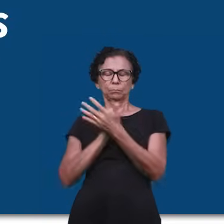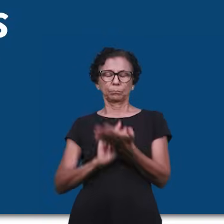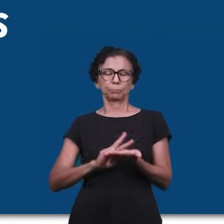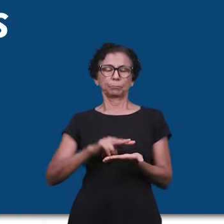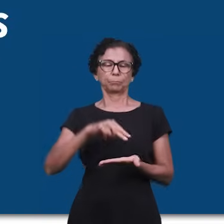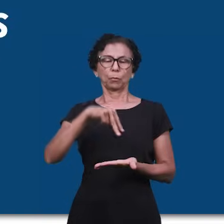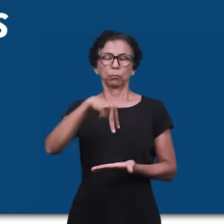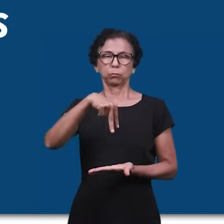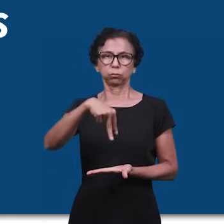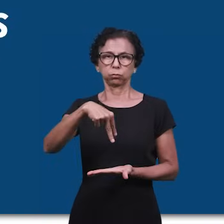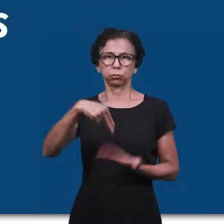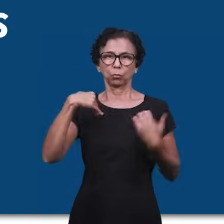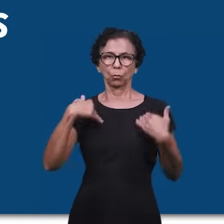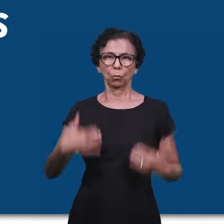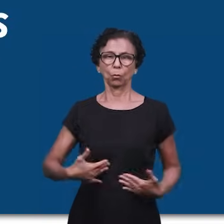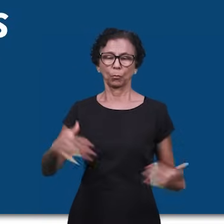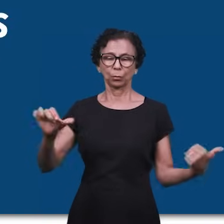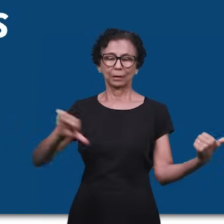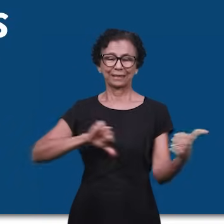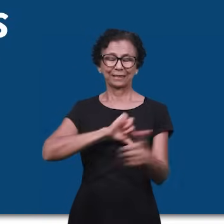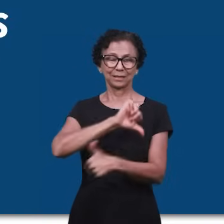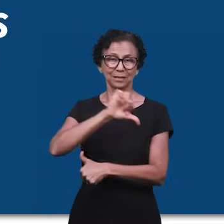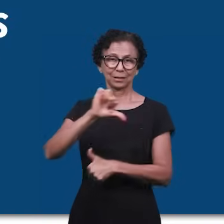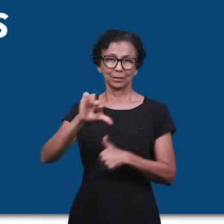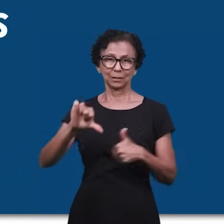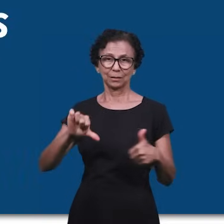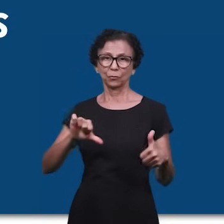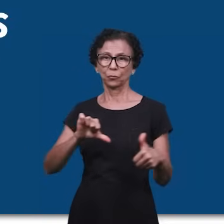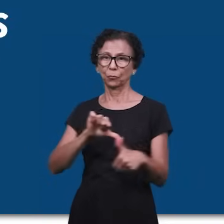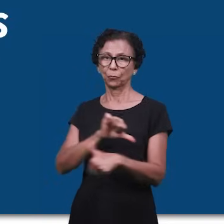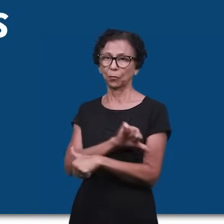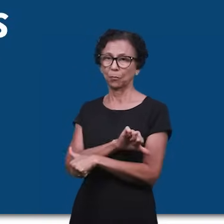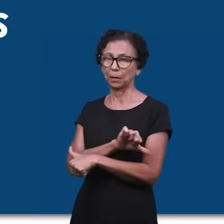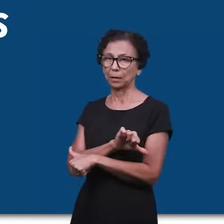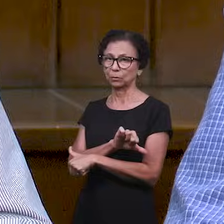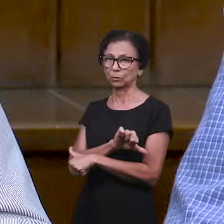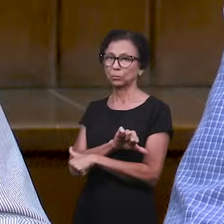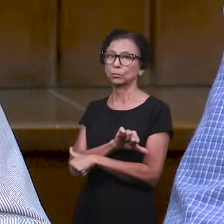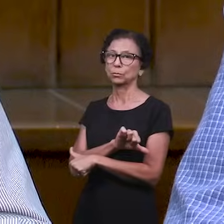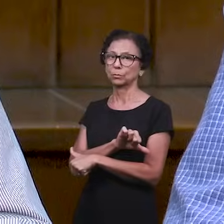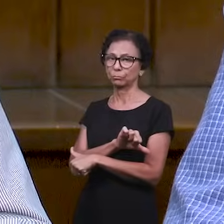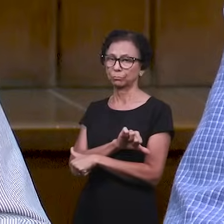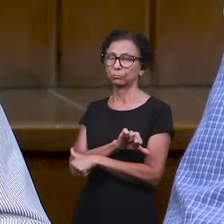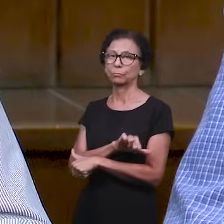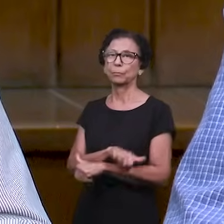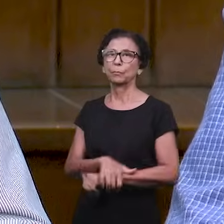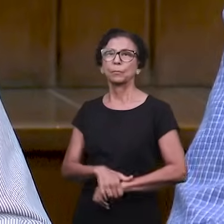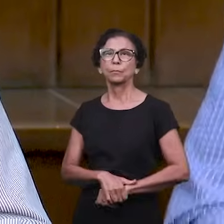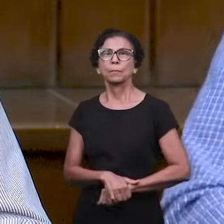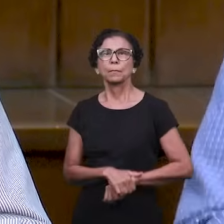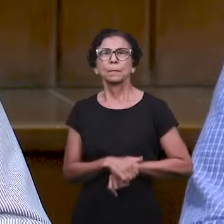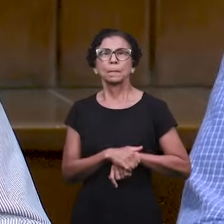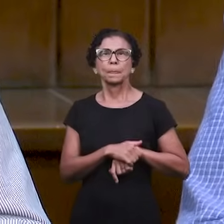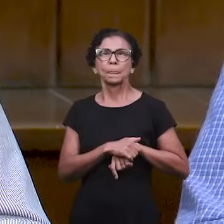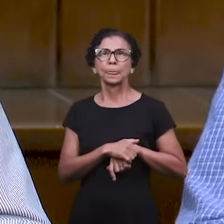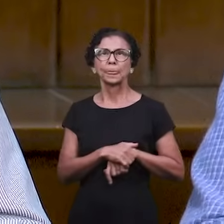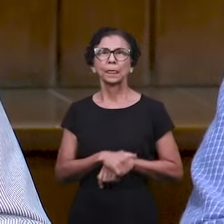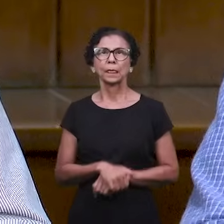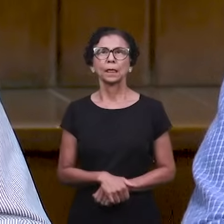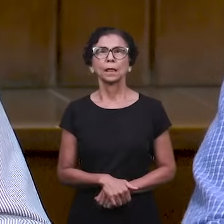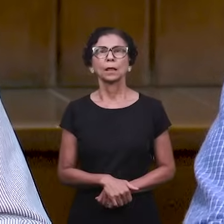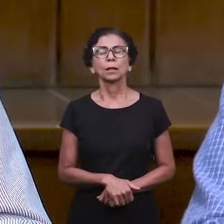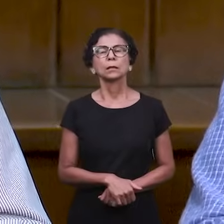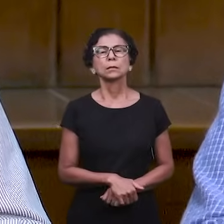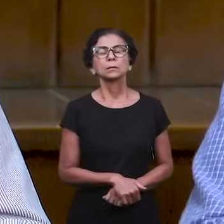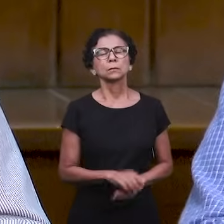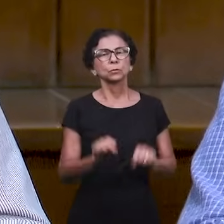incorruptíveis, e nós seremos transformados. A palavra fala mais alguma coisa, mas dá para entender